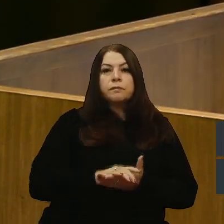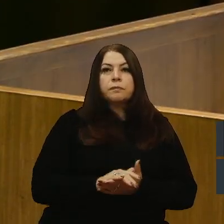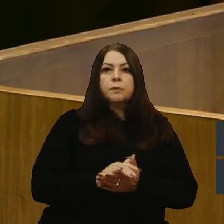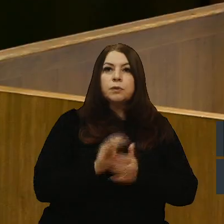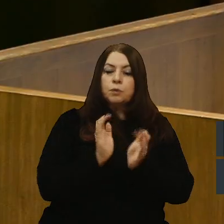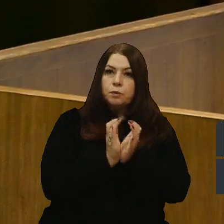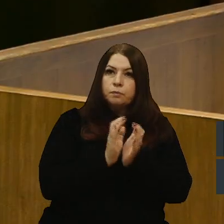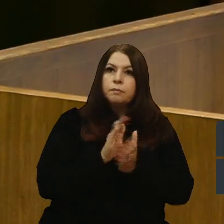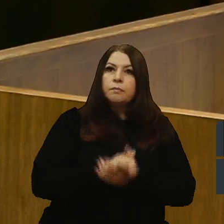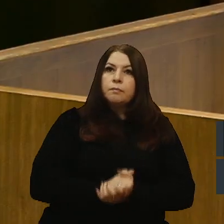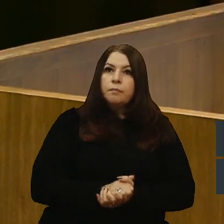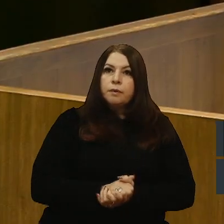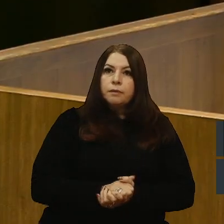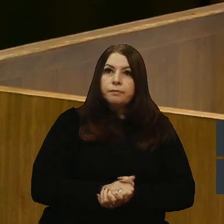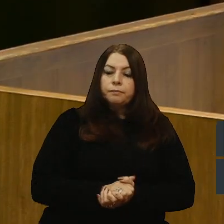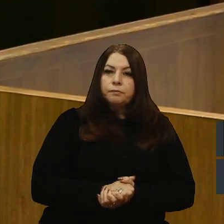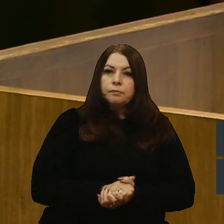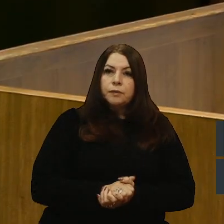colegas, porque